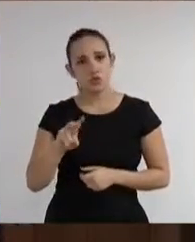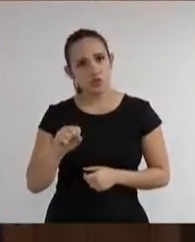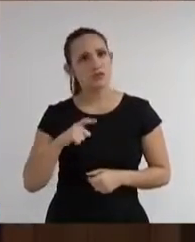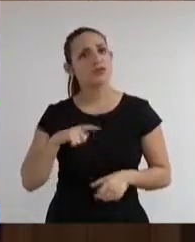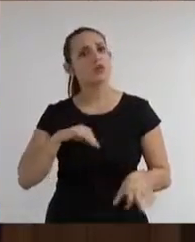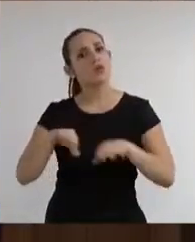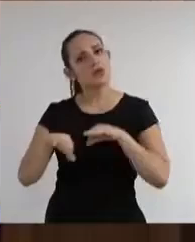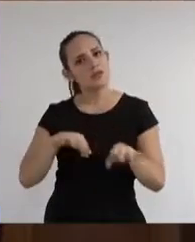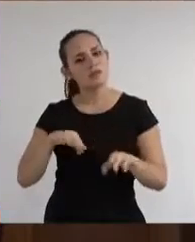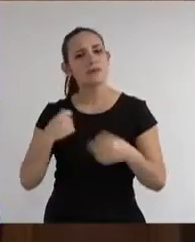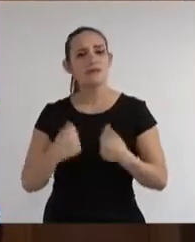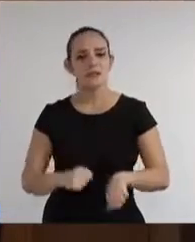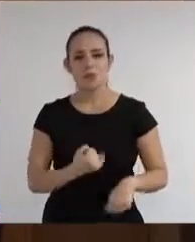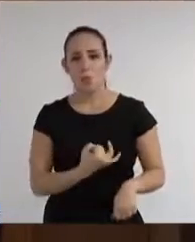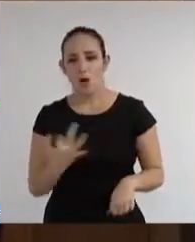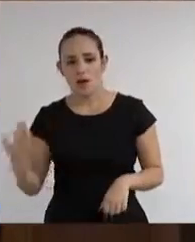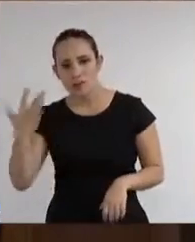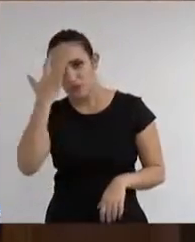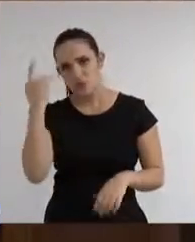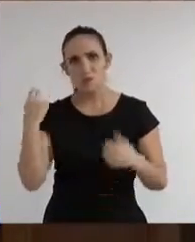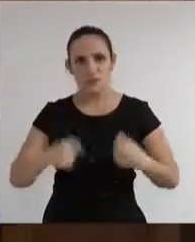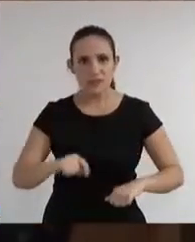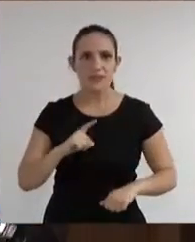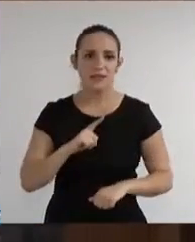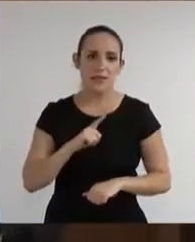aparato de quantitativo de população,